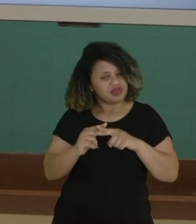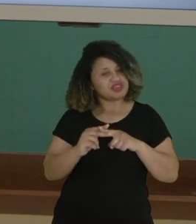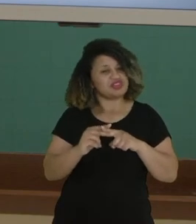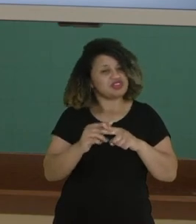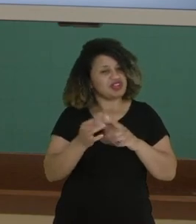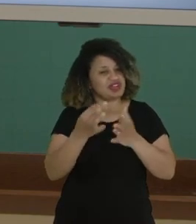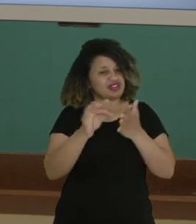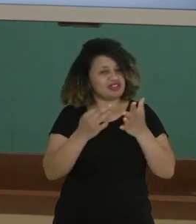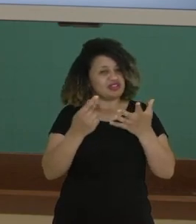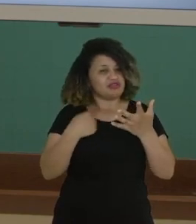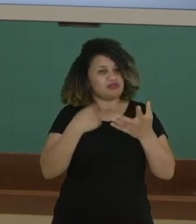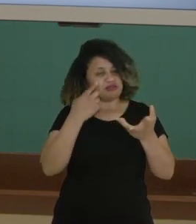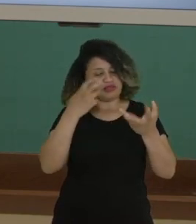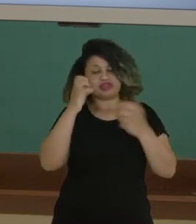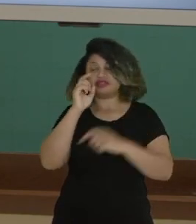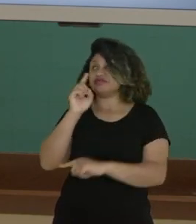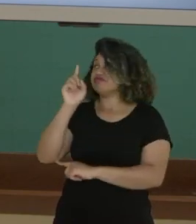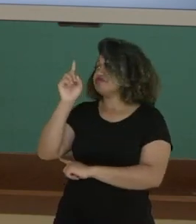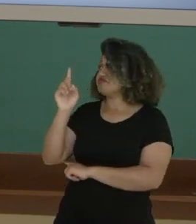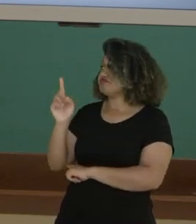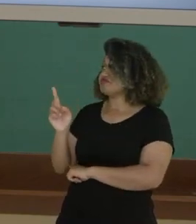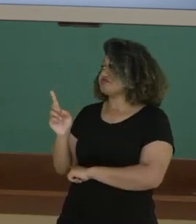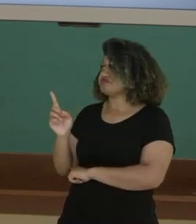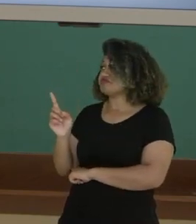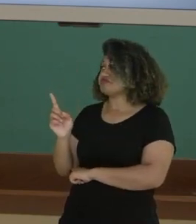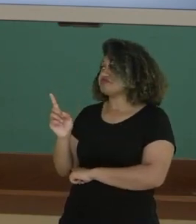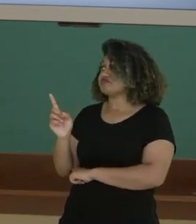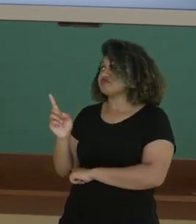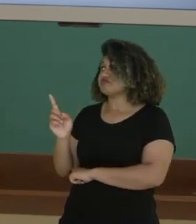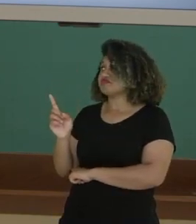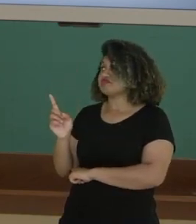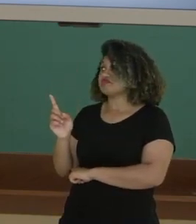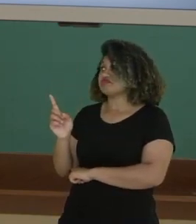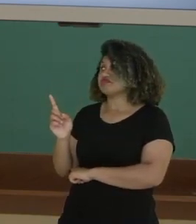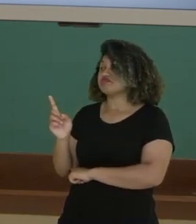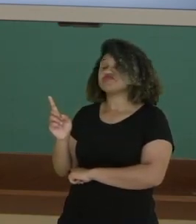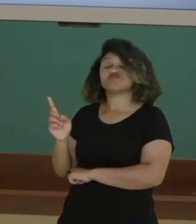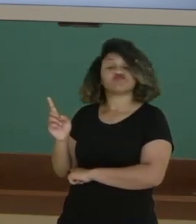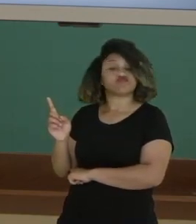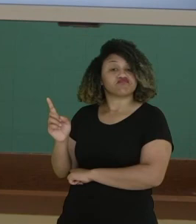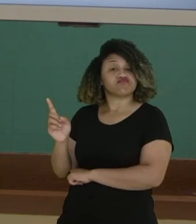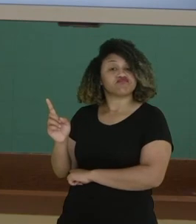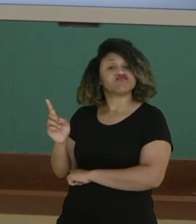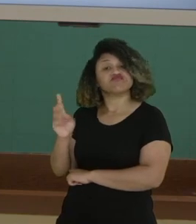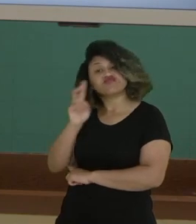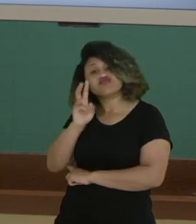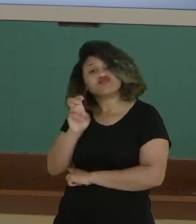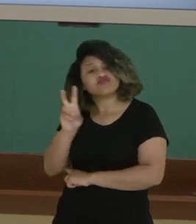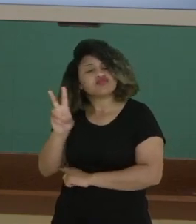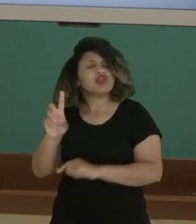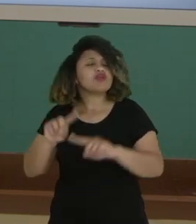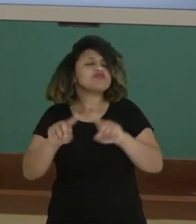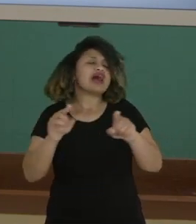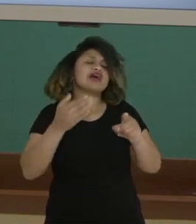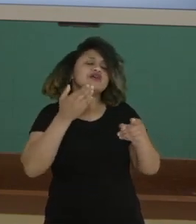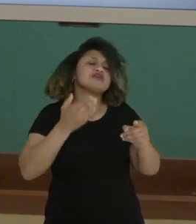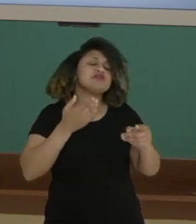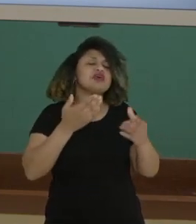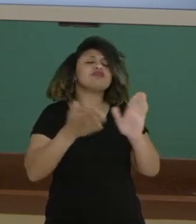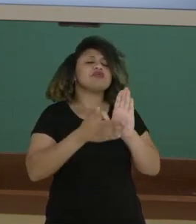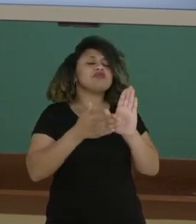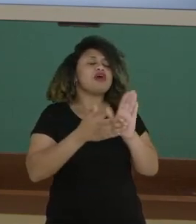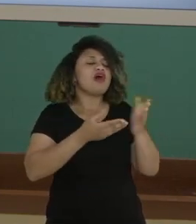a raiz dessa equação, ok? Mas ele pedia para a gente fazer a prova real, lembra disso? Como que a gente faz